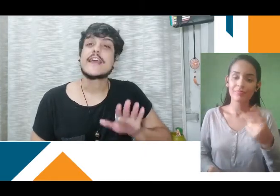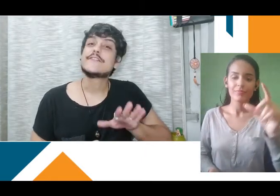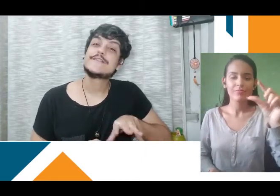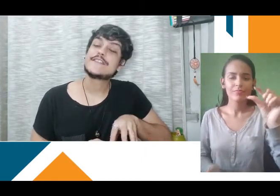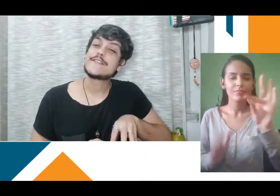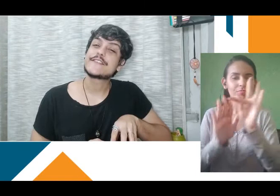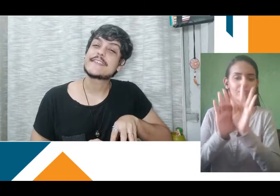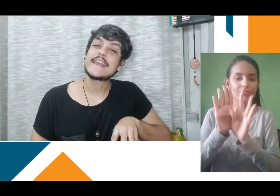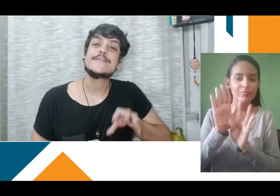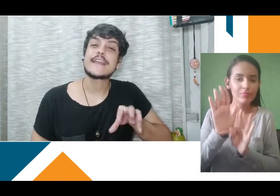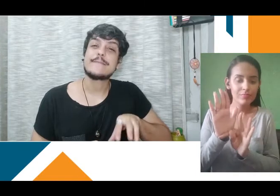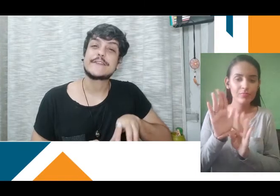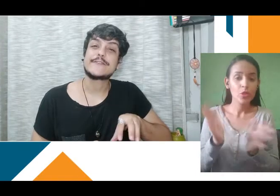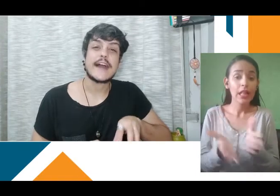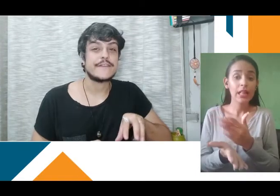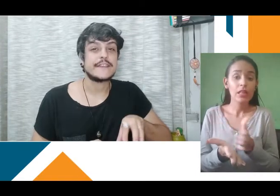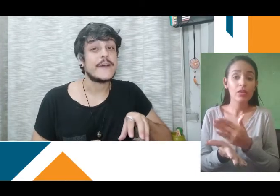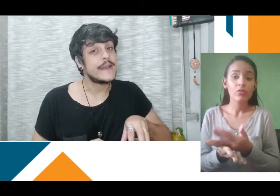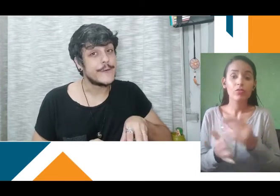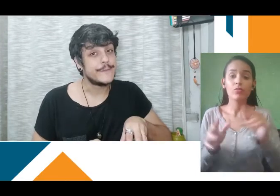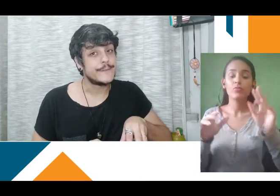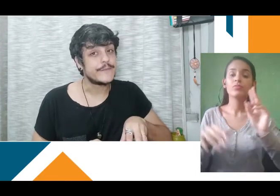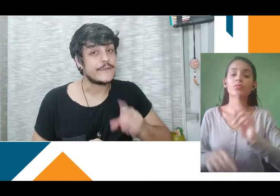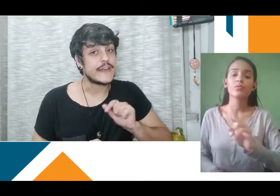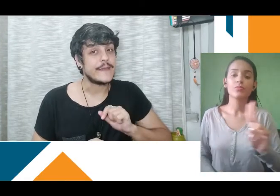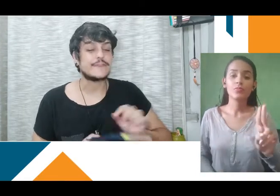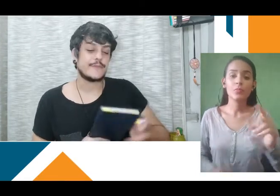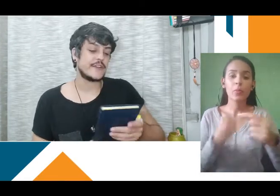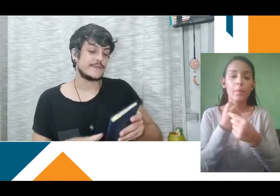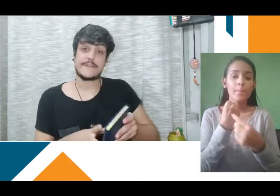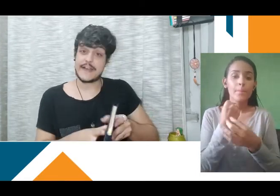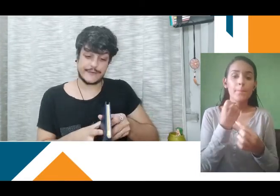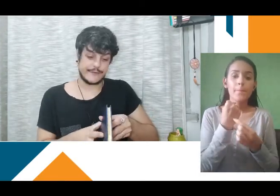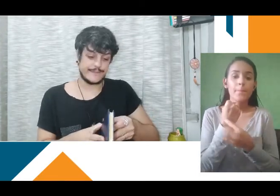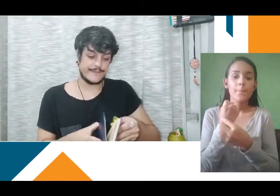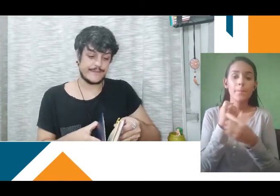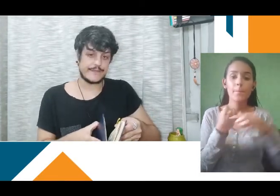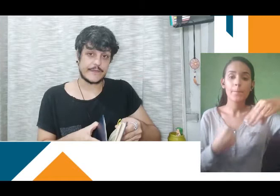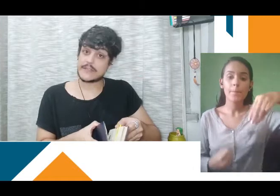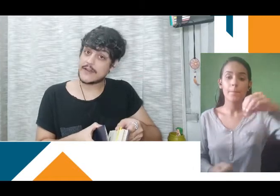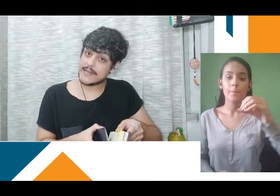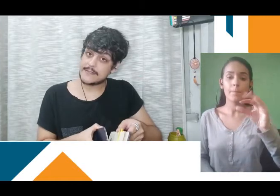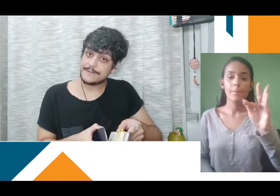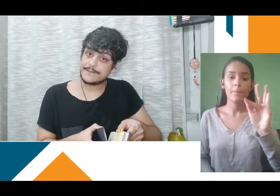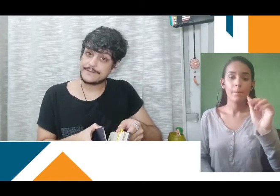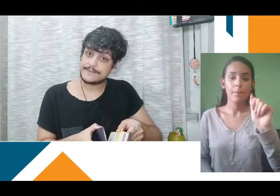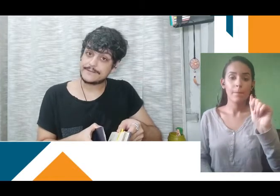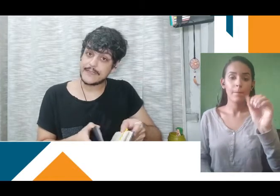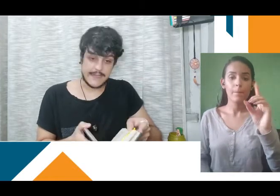hoje, eu vou dividir com você um fragmento do Caio Fernando Abreu, um fragmento de Morangos Mofados. Você